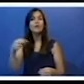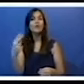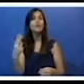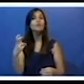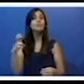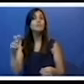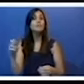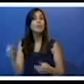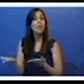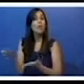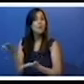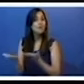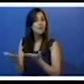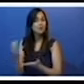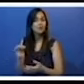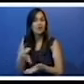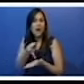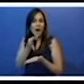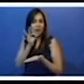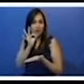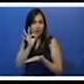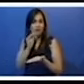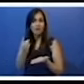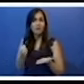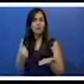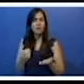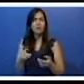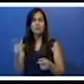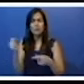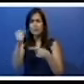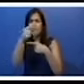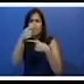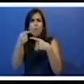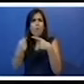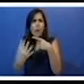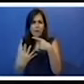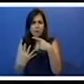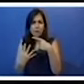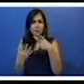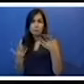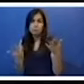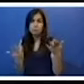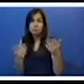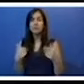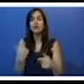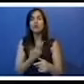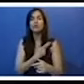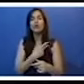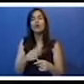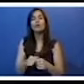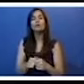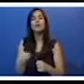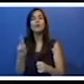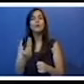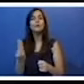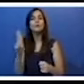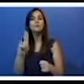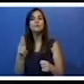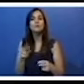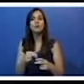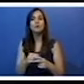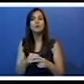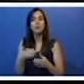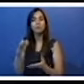de café do que um quarto de quilograma esse pacotinho de café que a gente compra no Mercado menorzinho